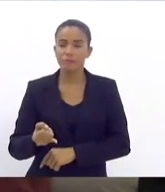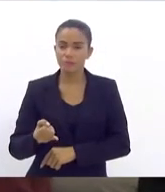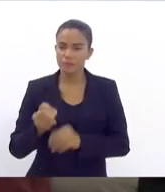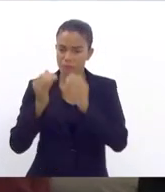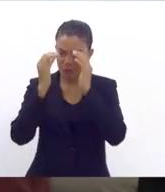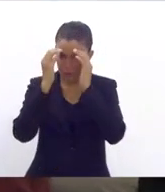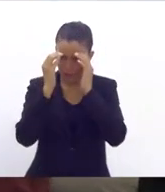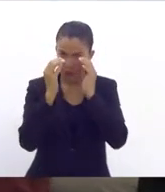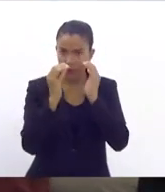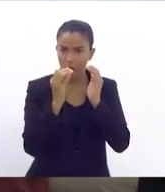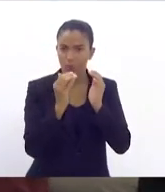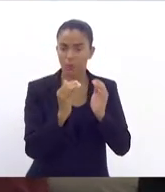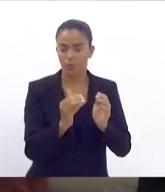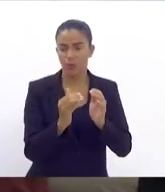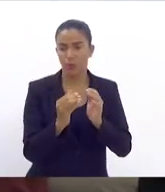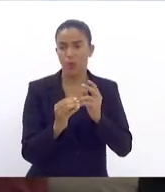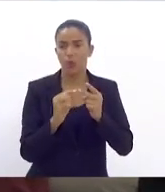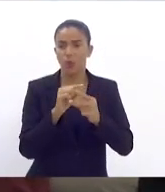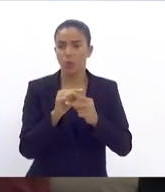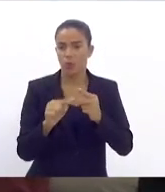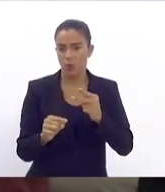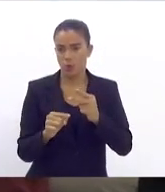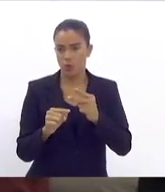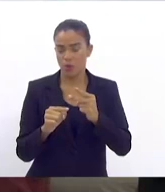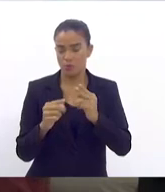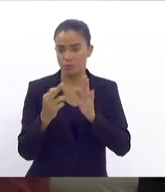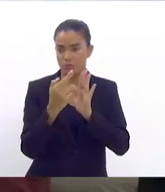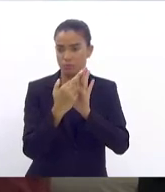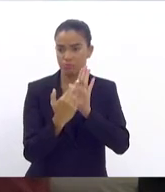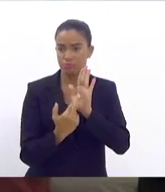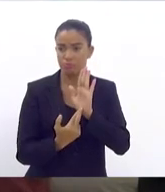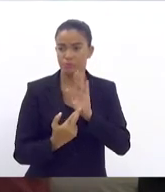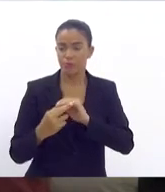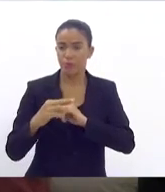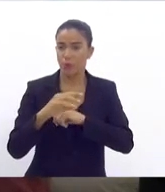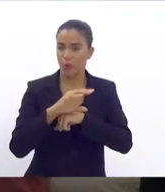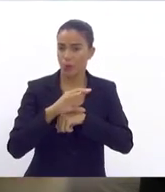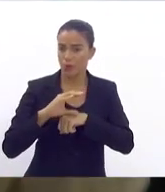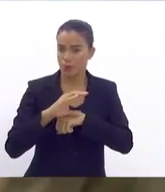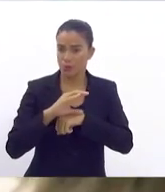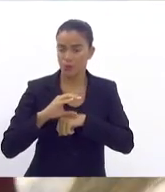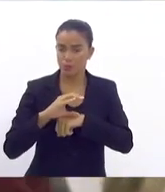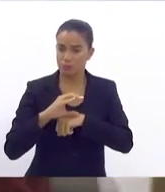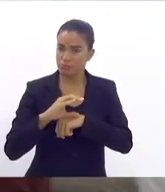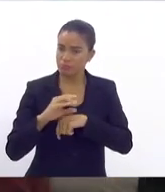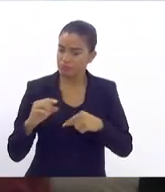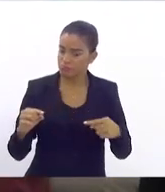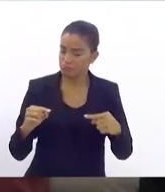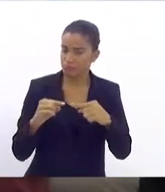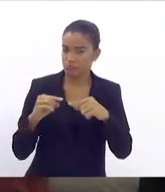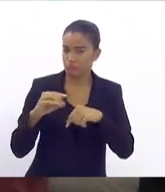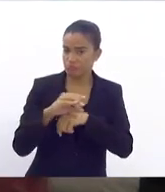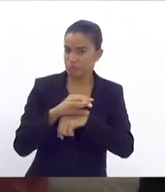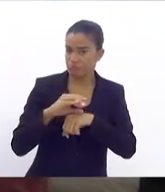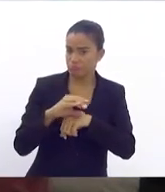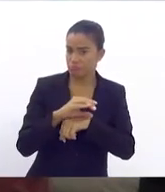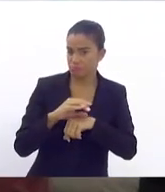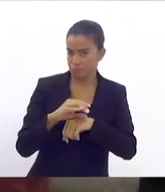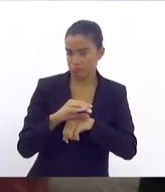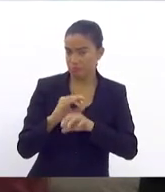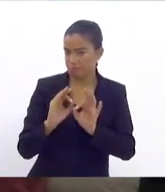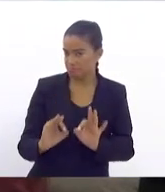cumprindo dois preceitos constitucionais, dá o parecer pela constitucionalidade do